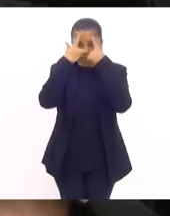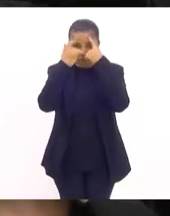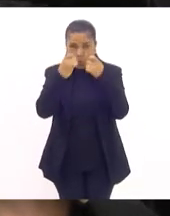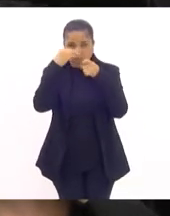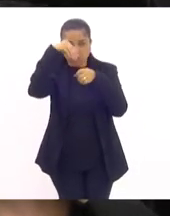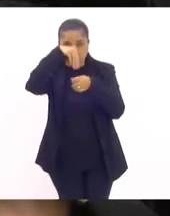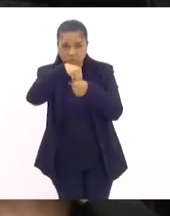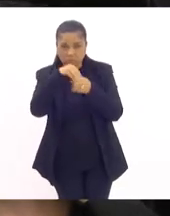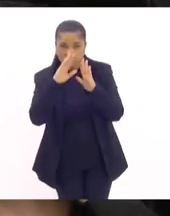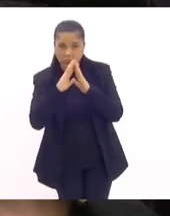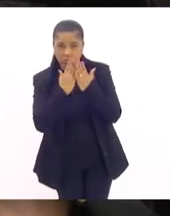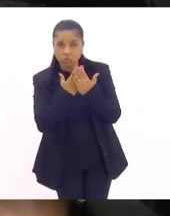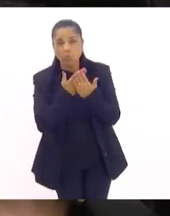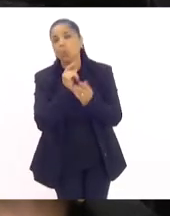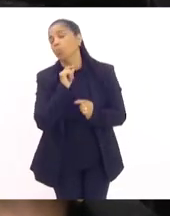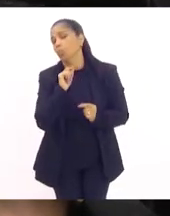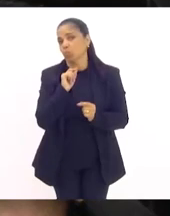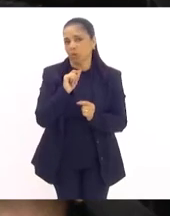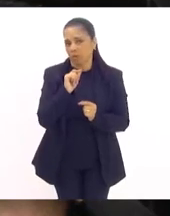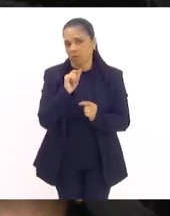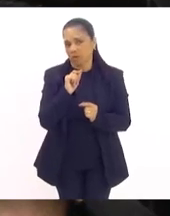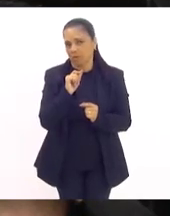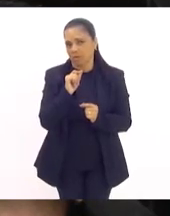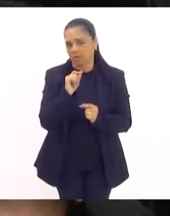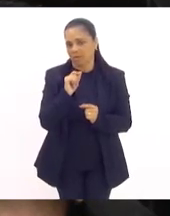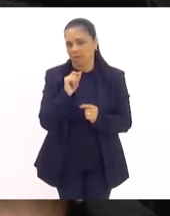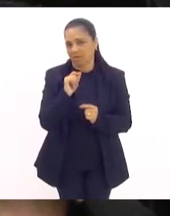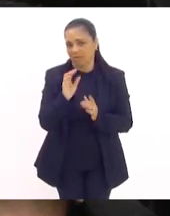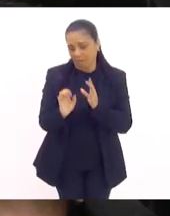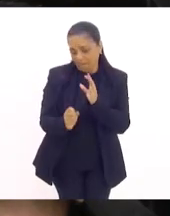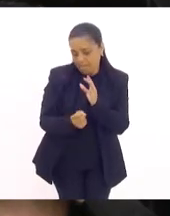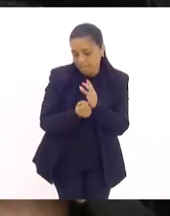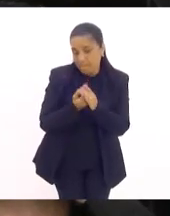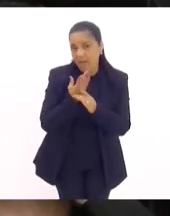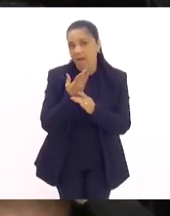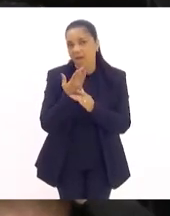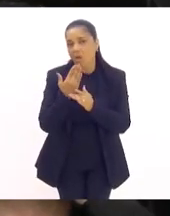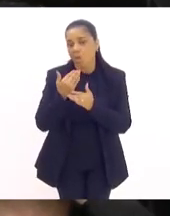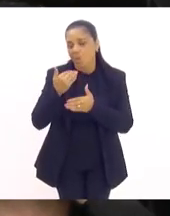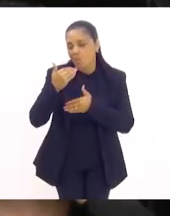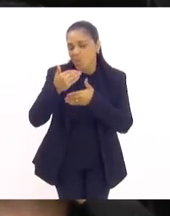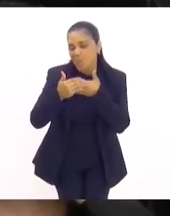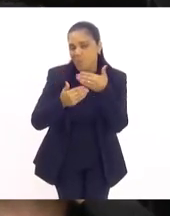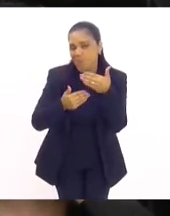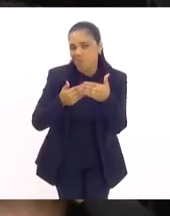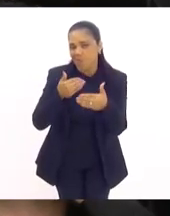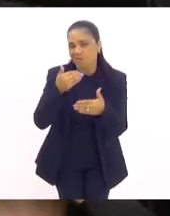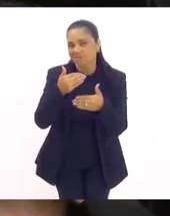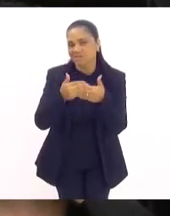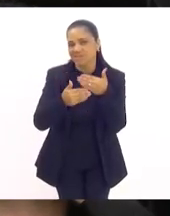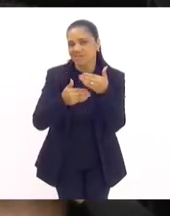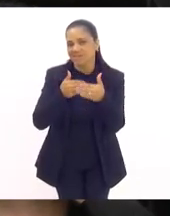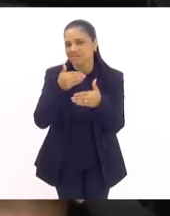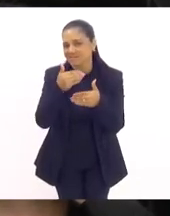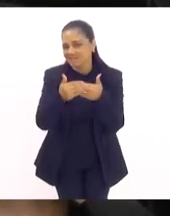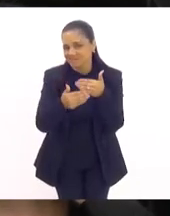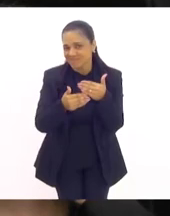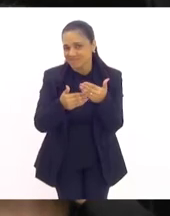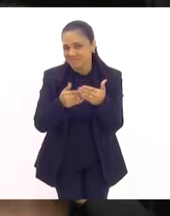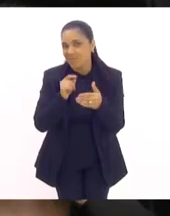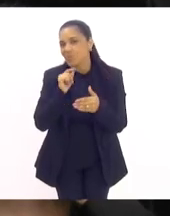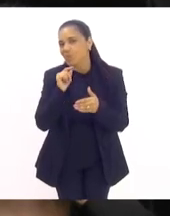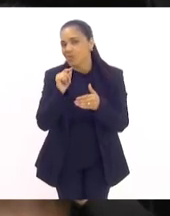escolas, ela é fruto de um processo que tem como causa